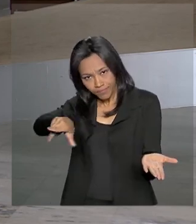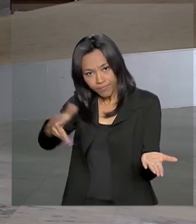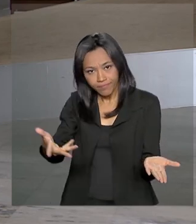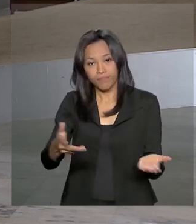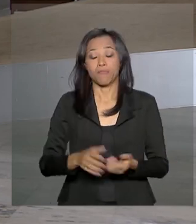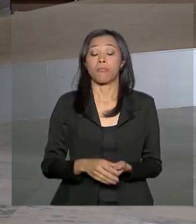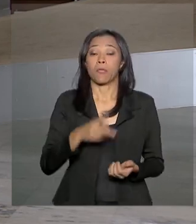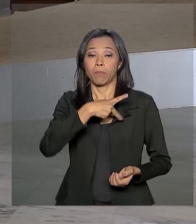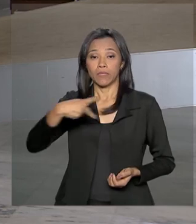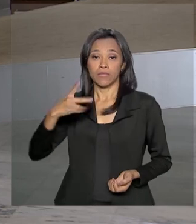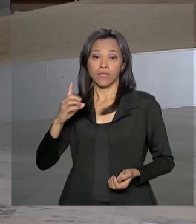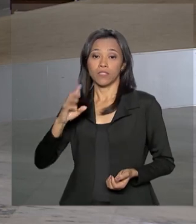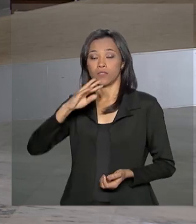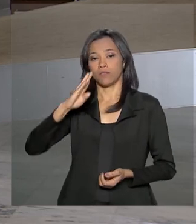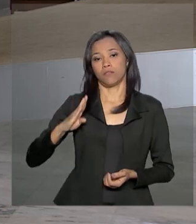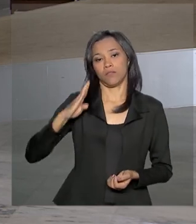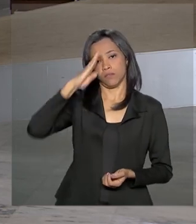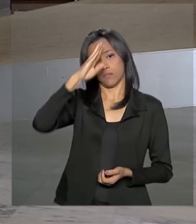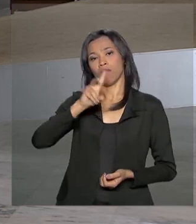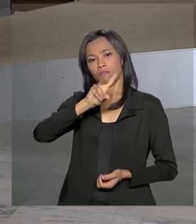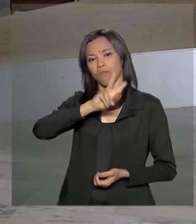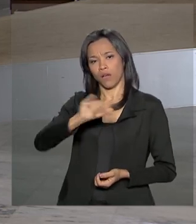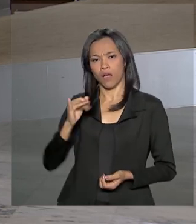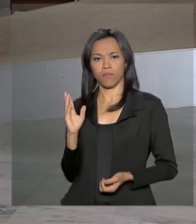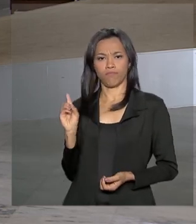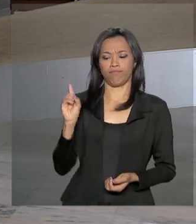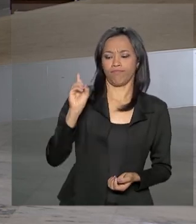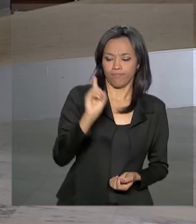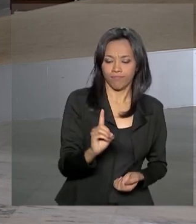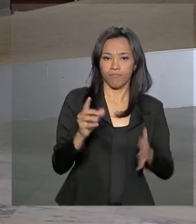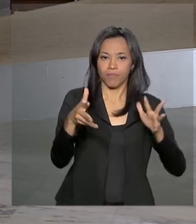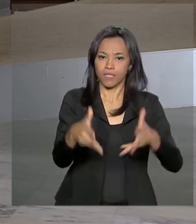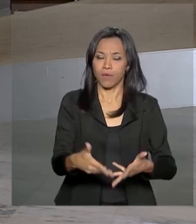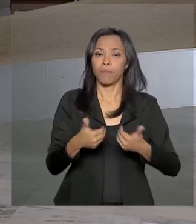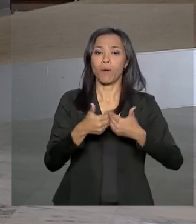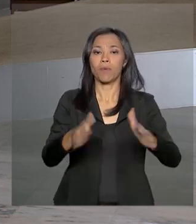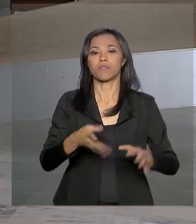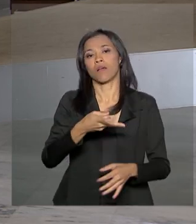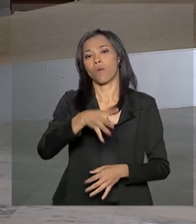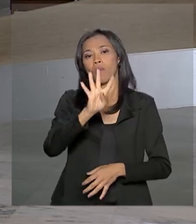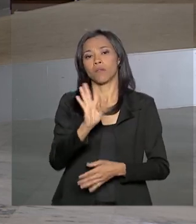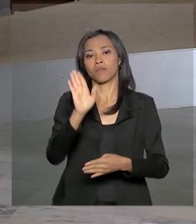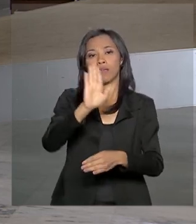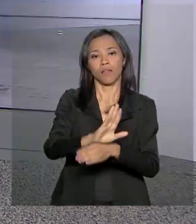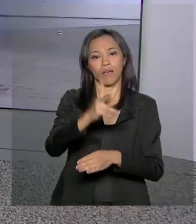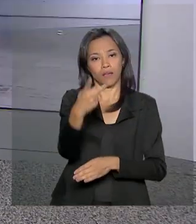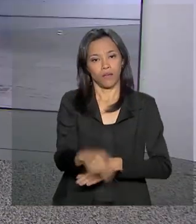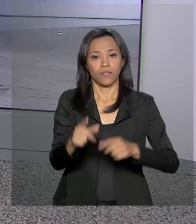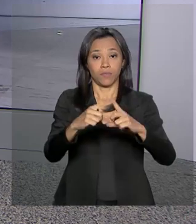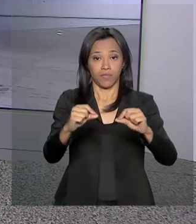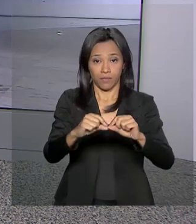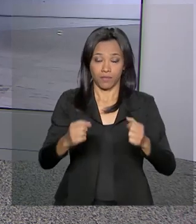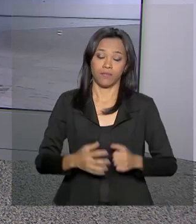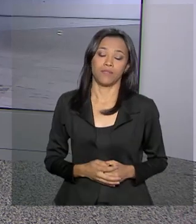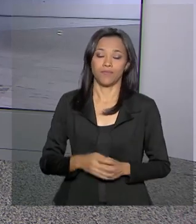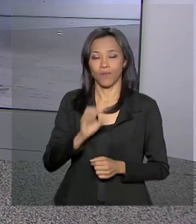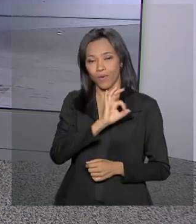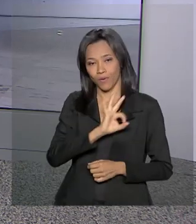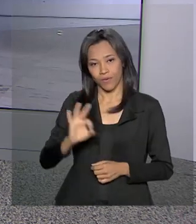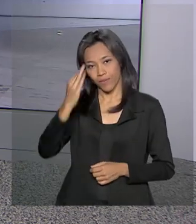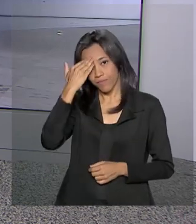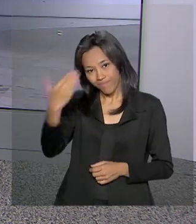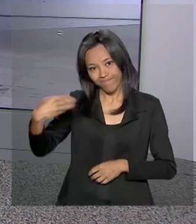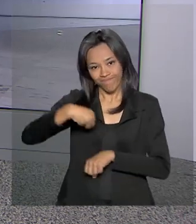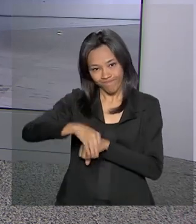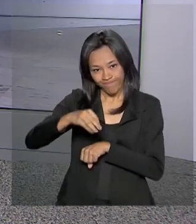participar dessa cerimônia está prevista para começar às quatro da tarde no clube naval de brasília roberto é ótimo ano obrigado